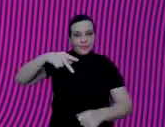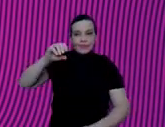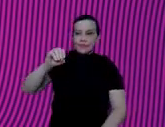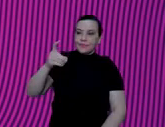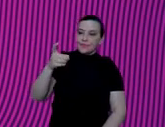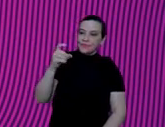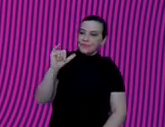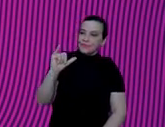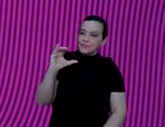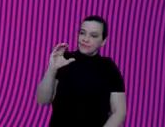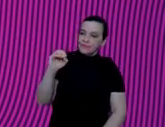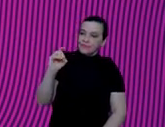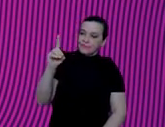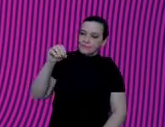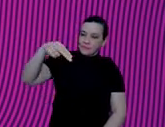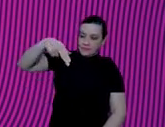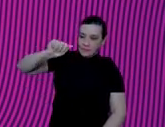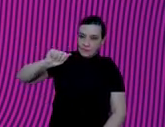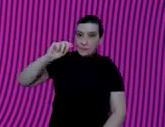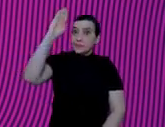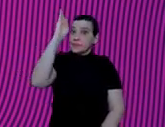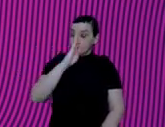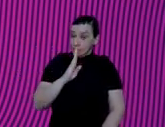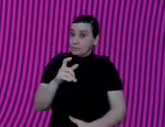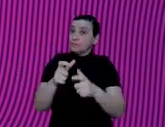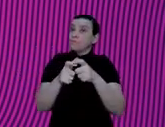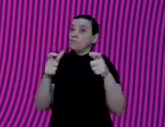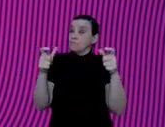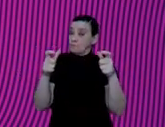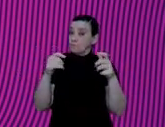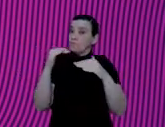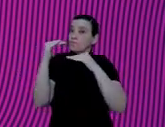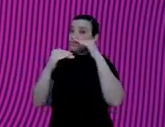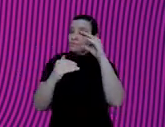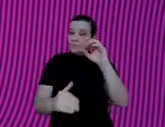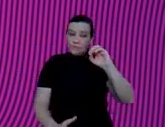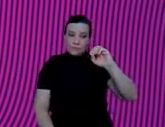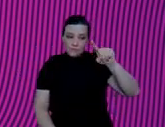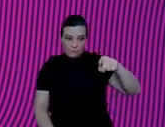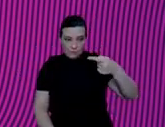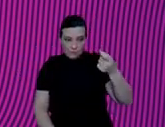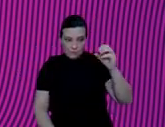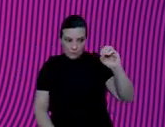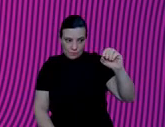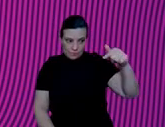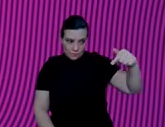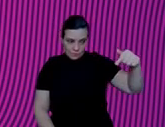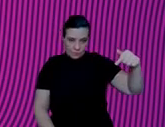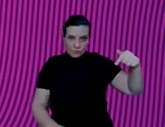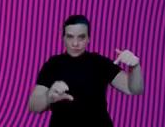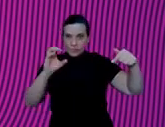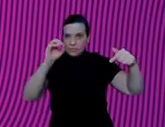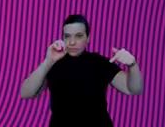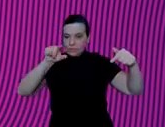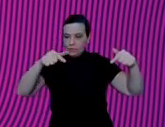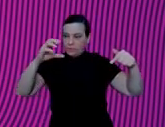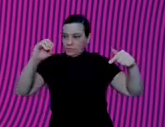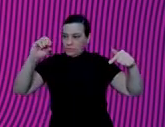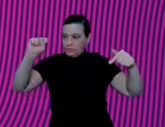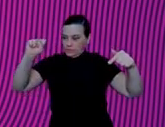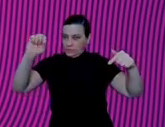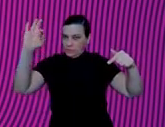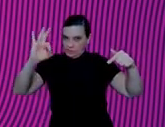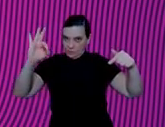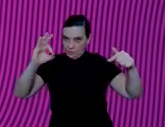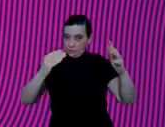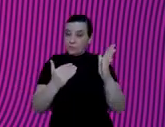de prescrição importante, de 0,07 para 0,8. Então, o aumento proporcionalmente é muito grande,